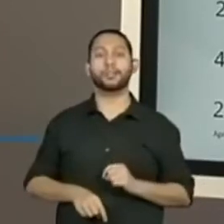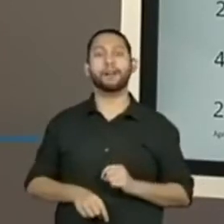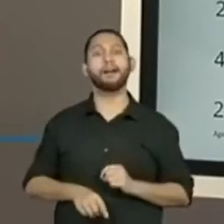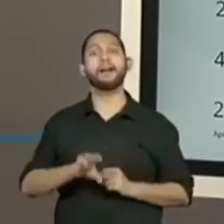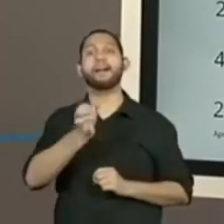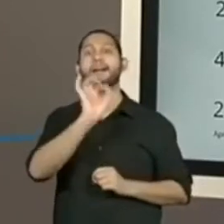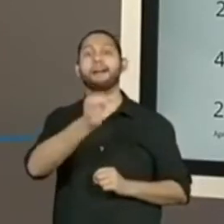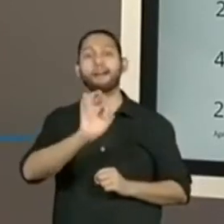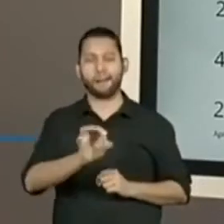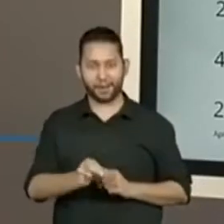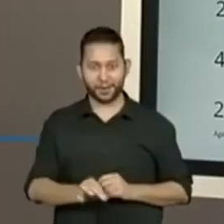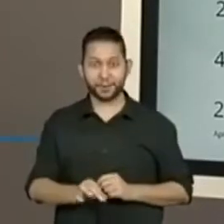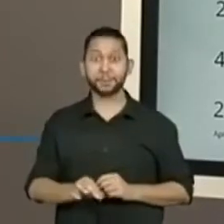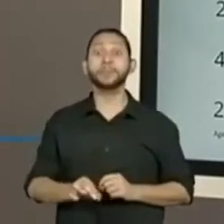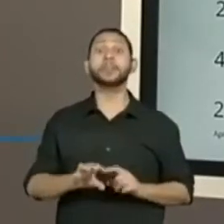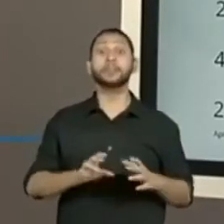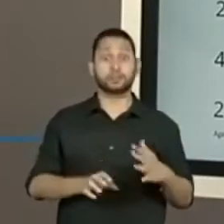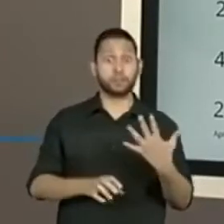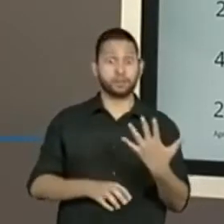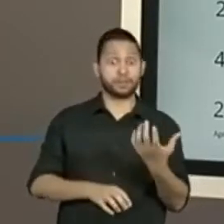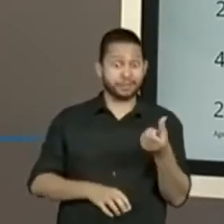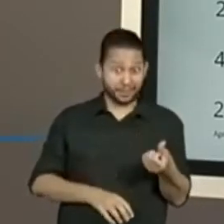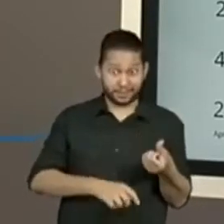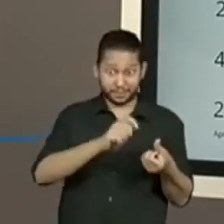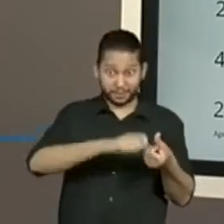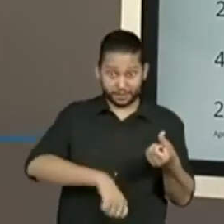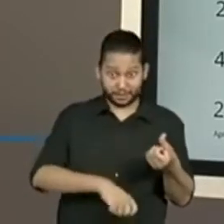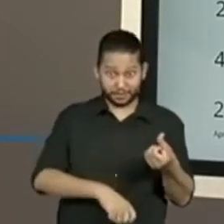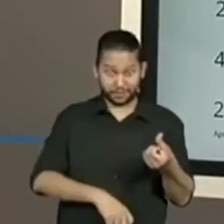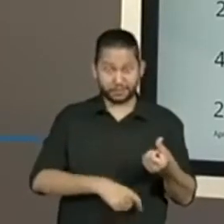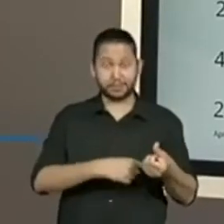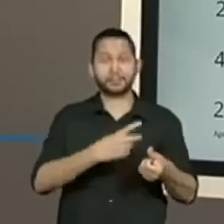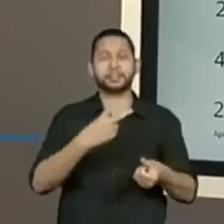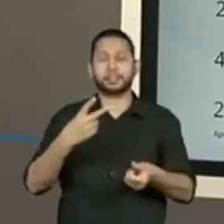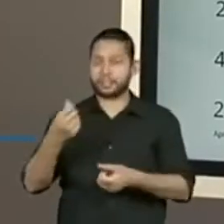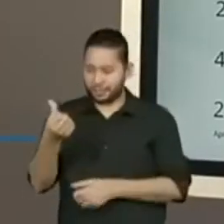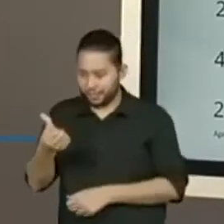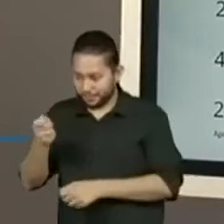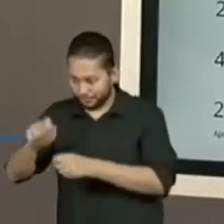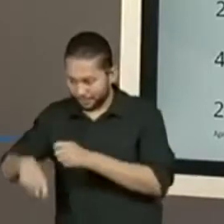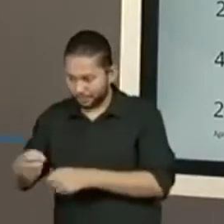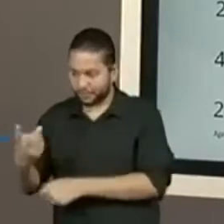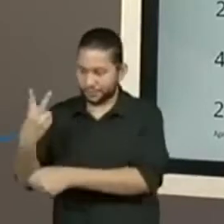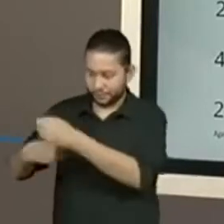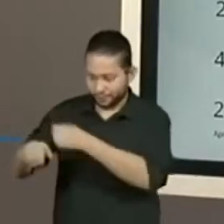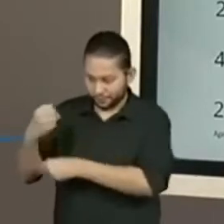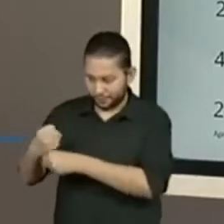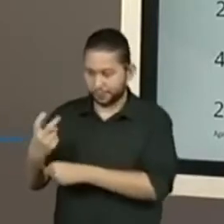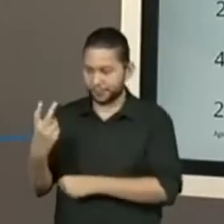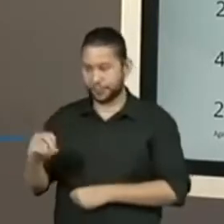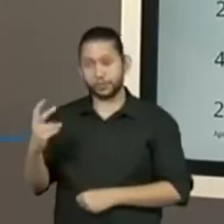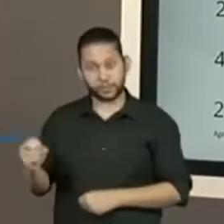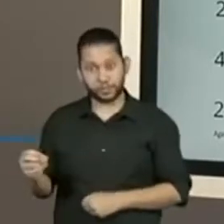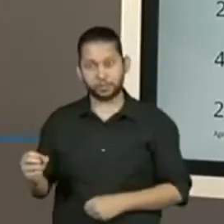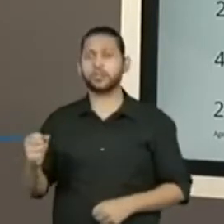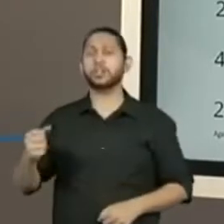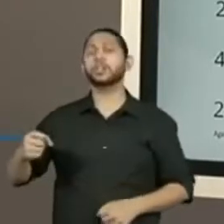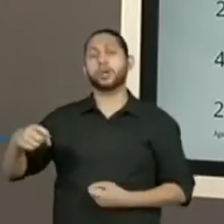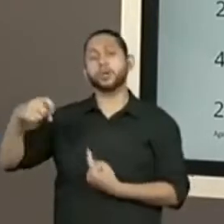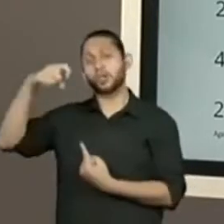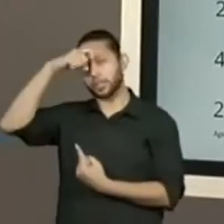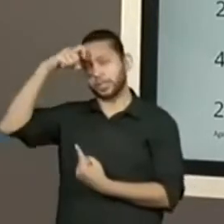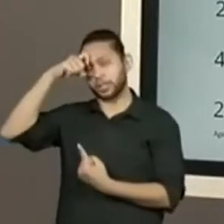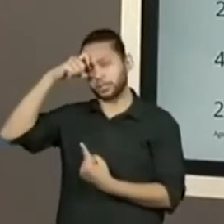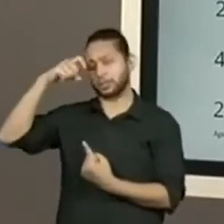primeiros 6 meses do ano. Deu para entender? Então, por isso que também é muito importante, eu costumo dizer que a